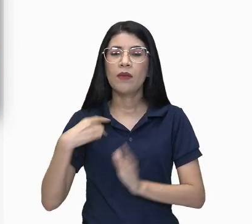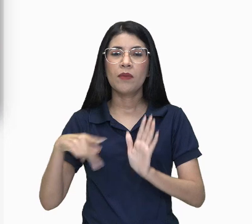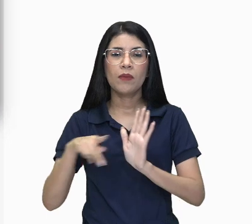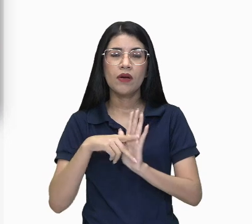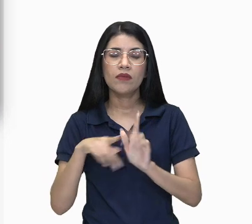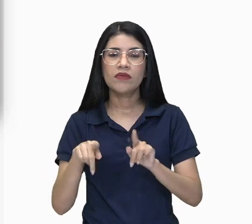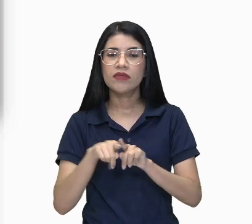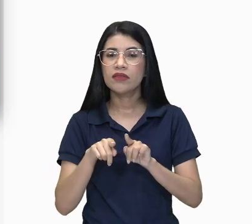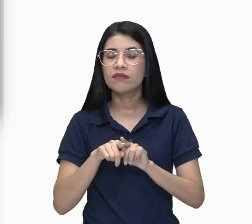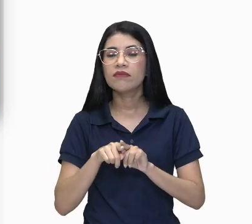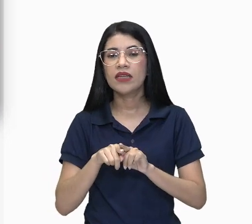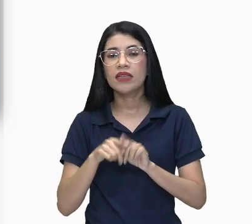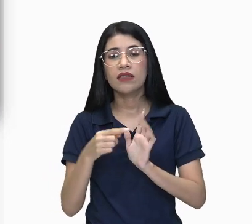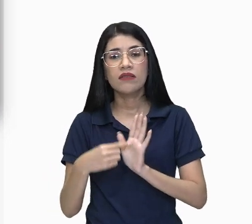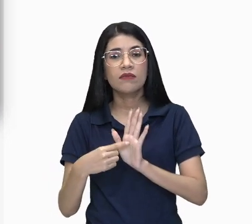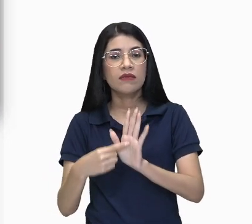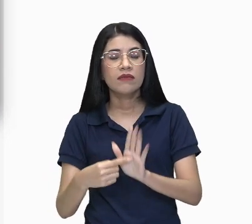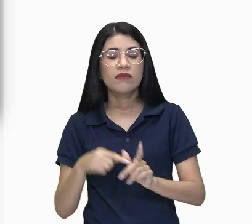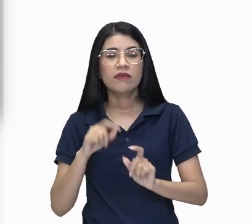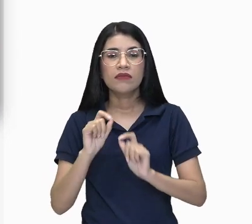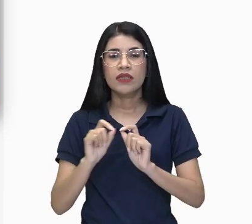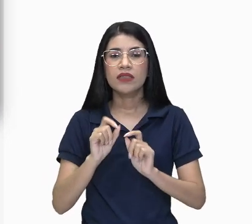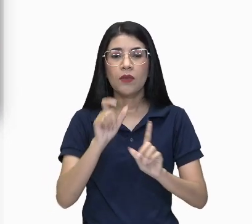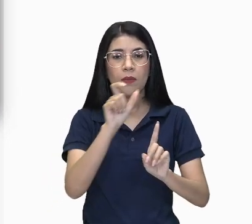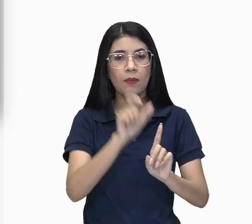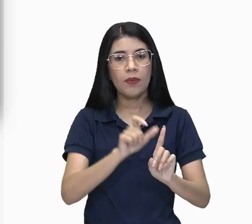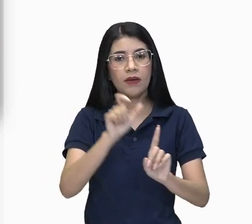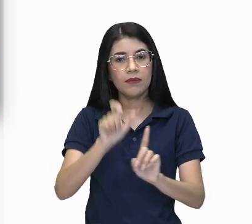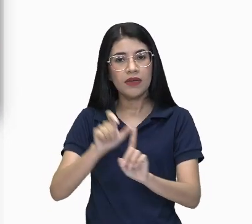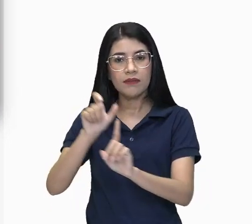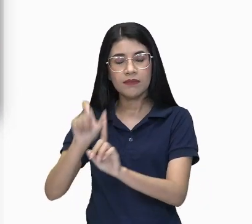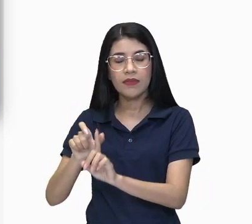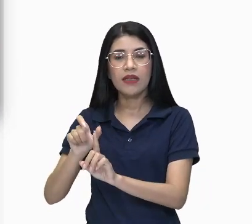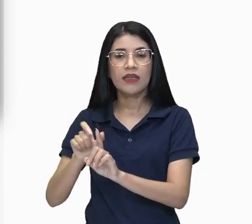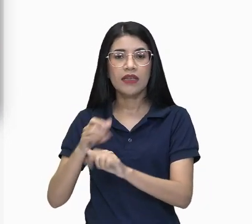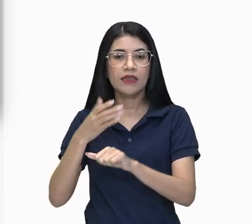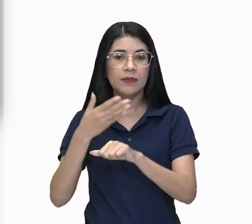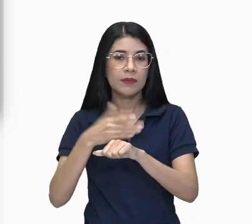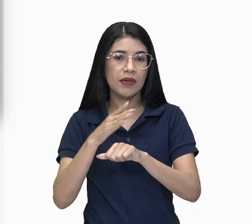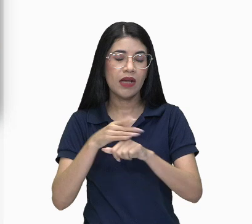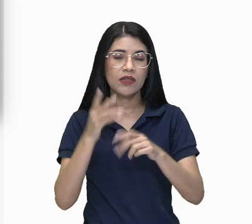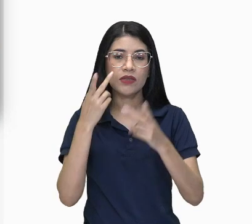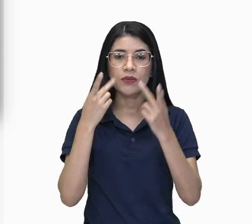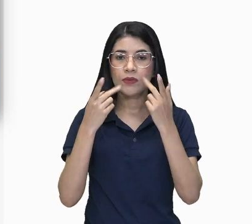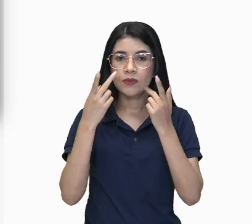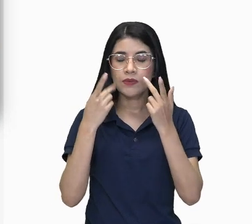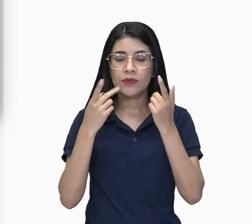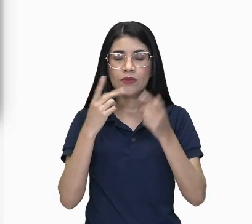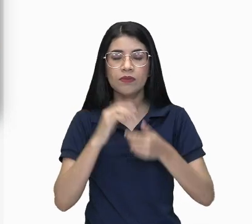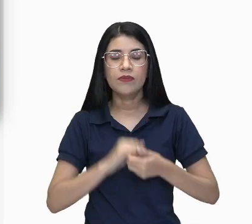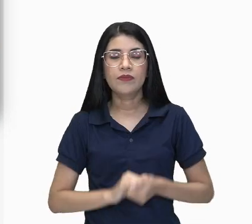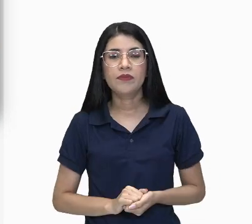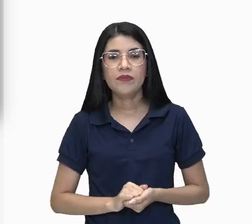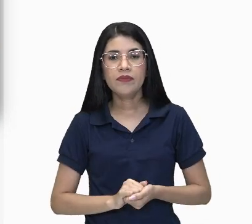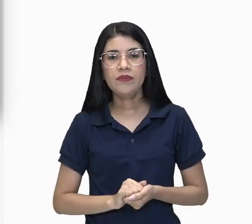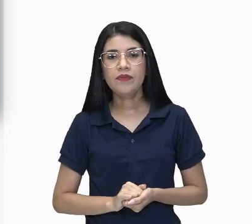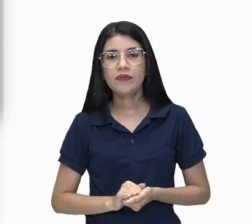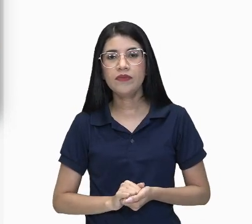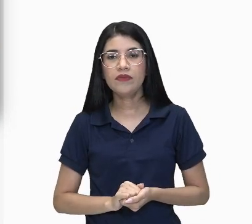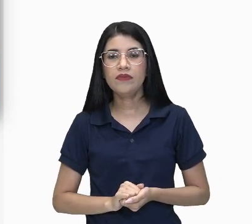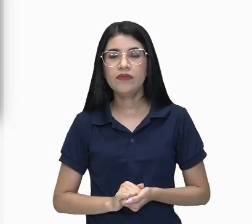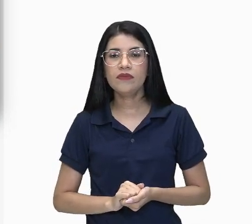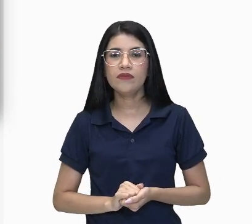que estão encenando. São personagens que fazem o teatro enquanto arte cênica.